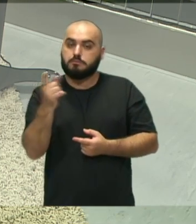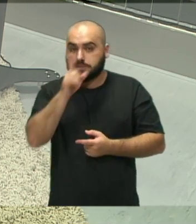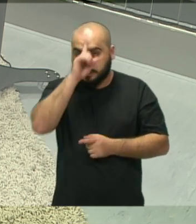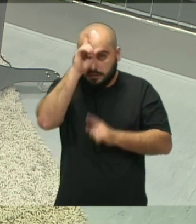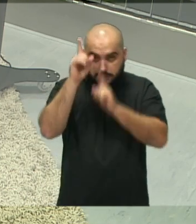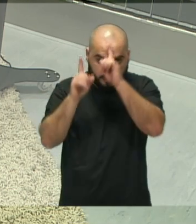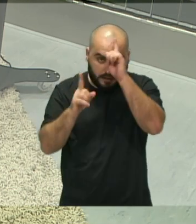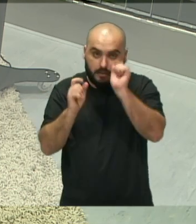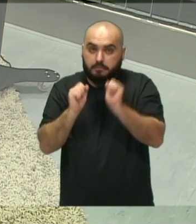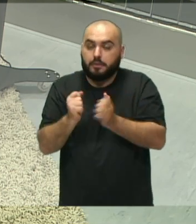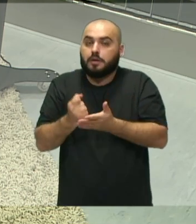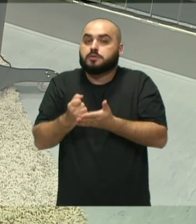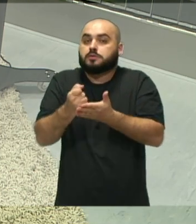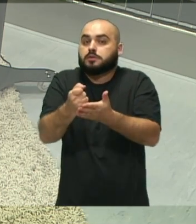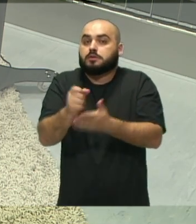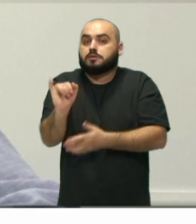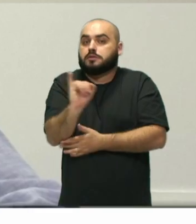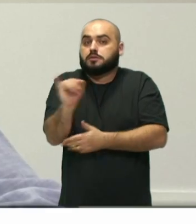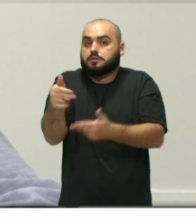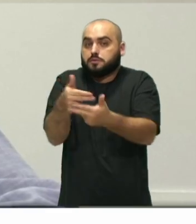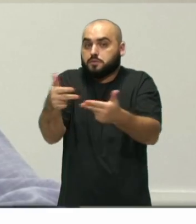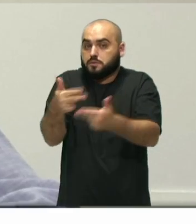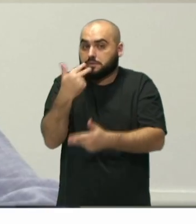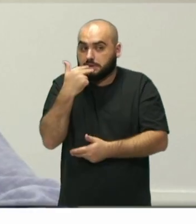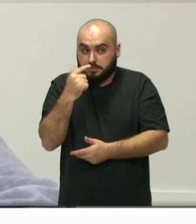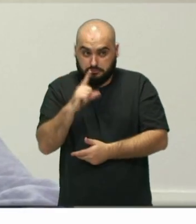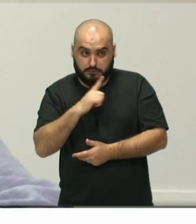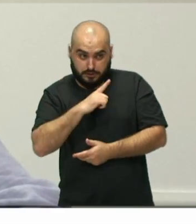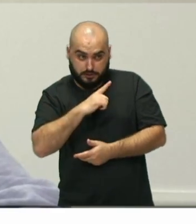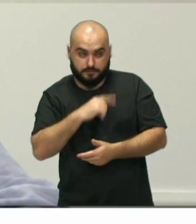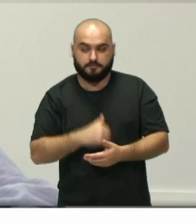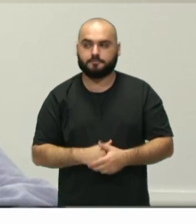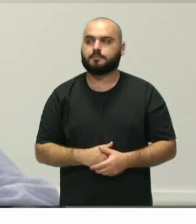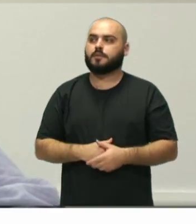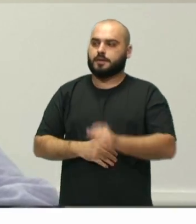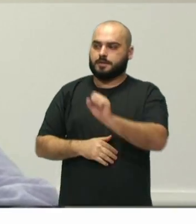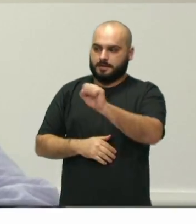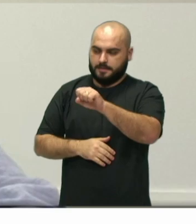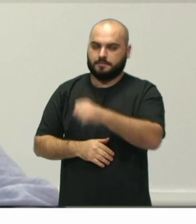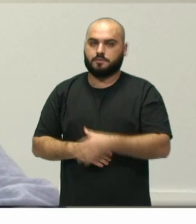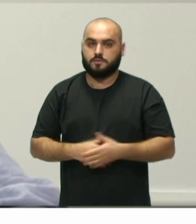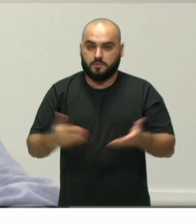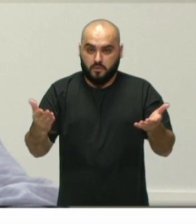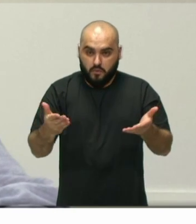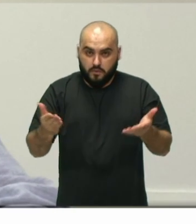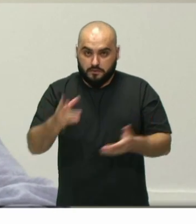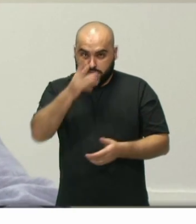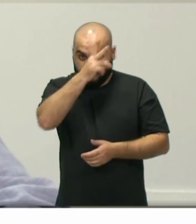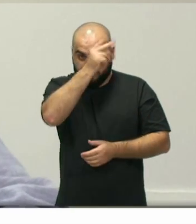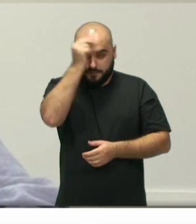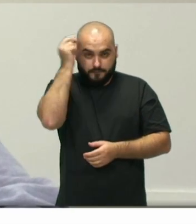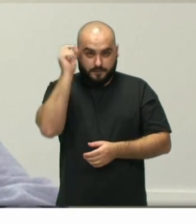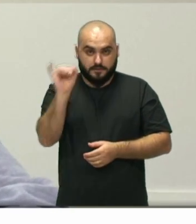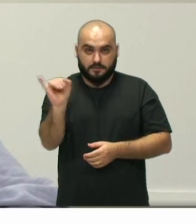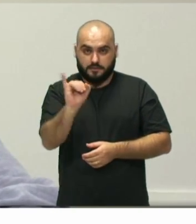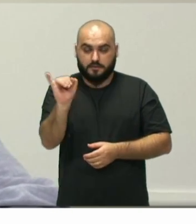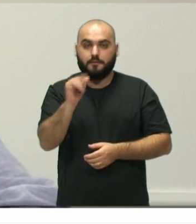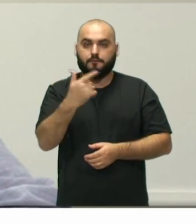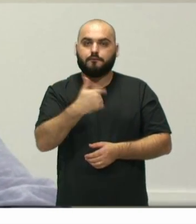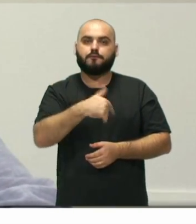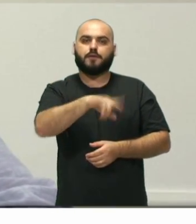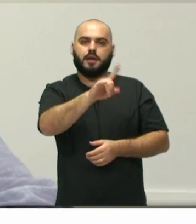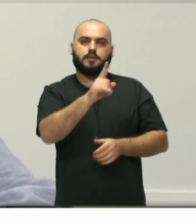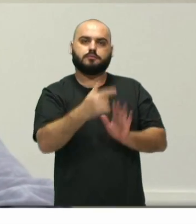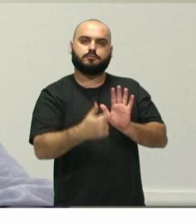auxiliar Itajaí a passar por isso? Exato. Hoje mesmo o prefeito de Itajaí, o prefeito Volney, deve anunciar